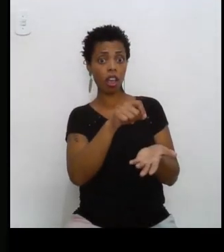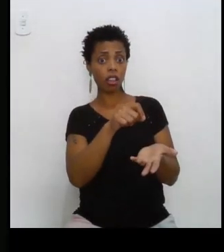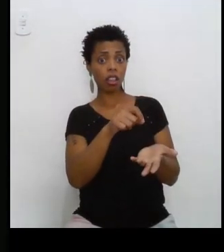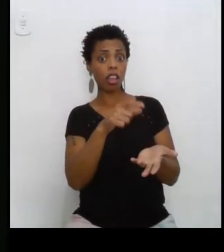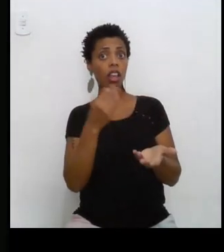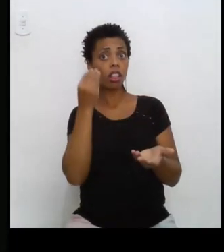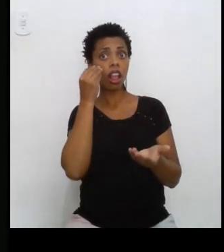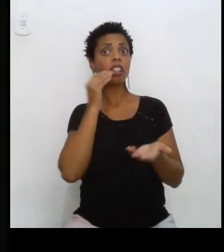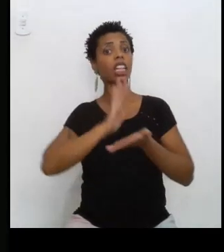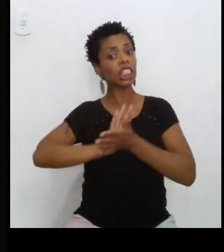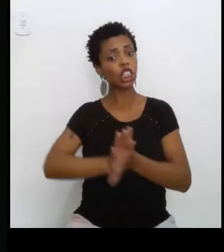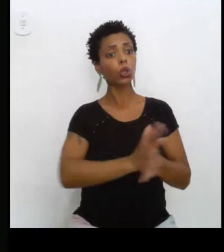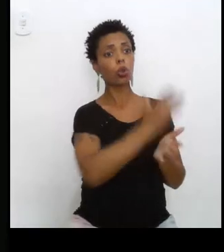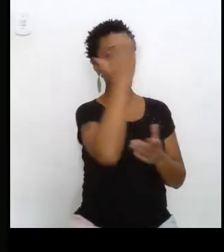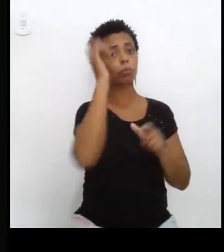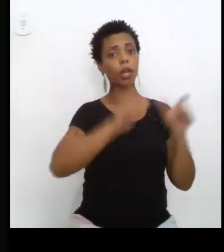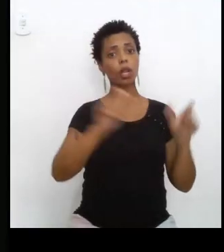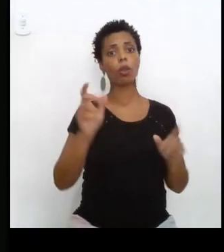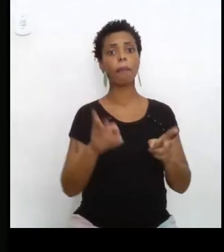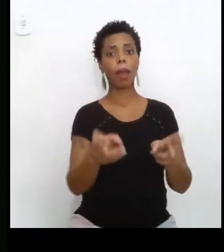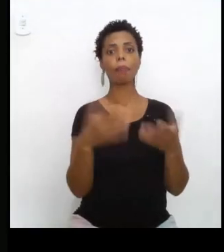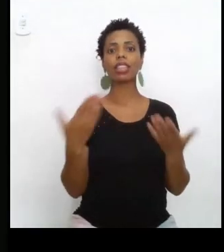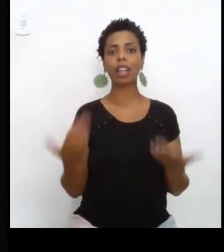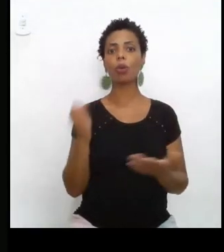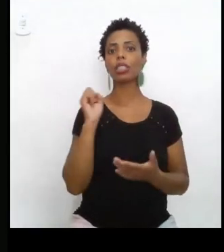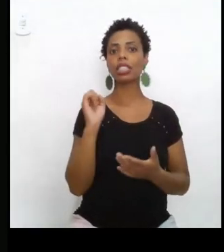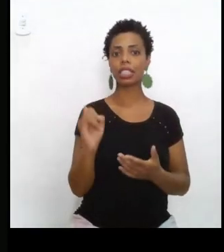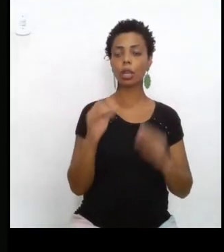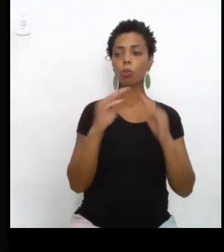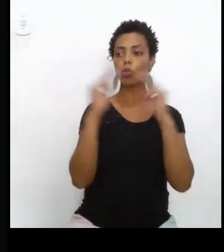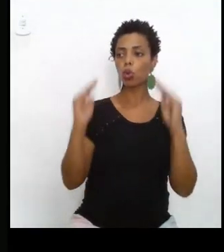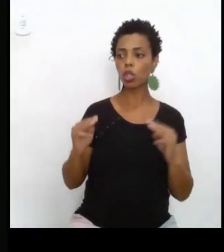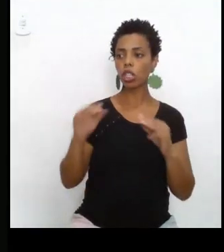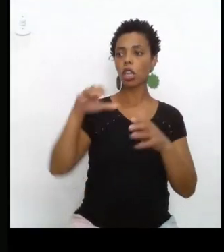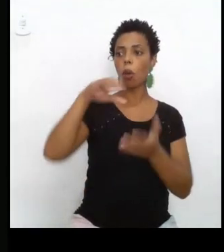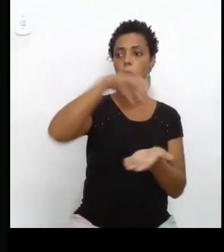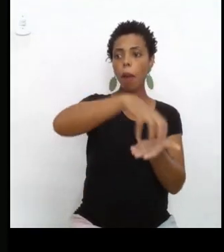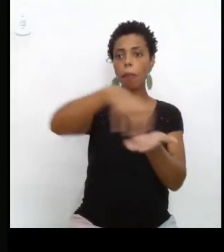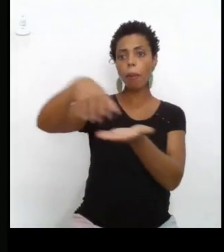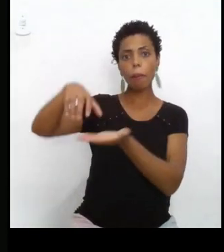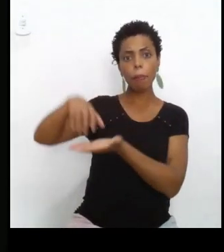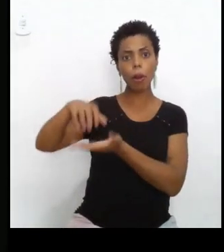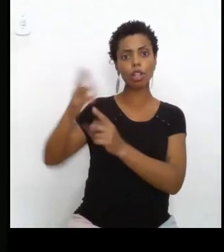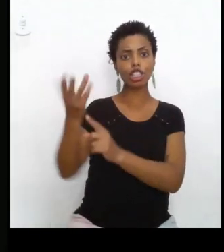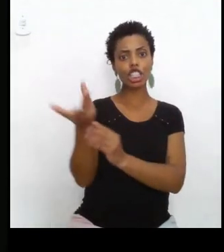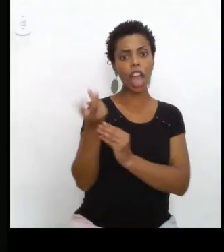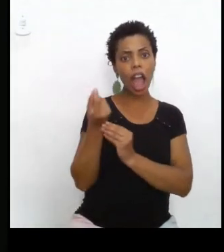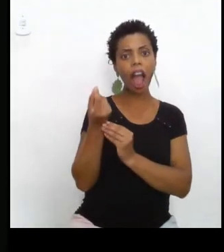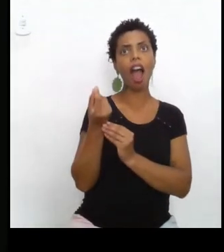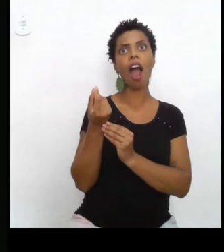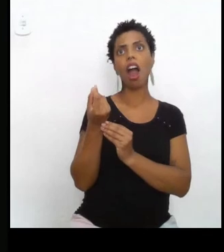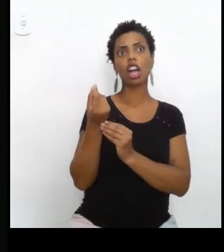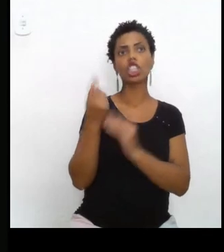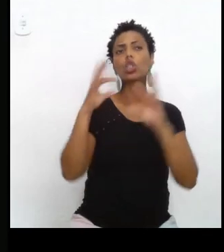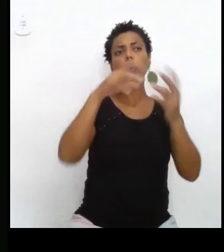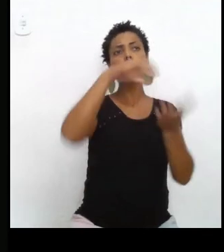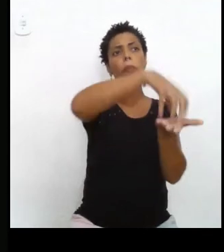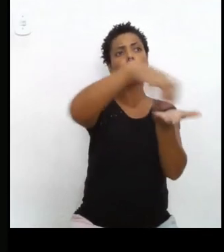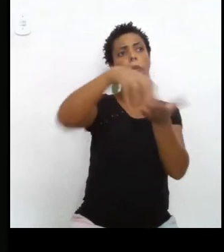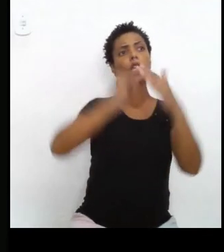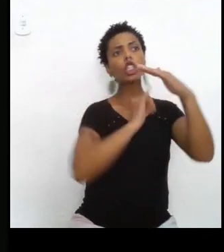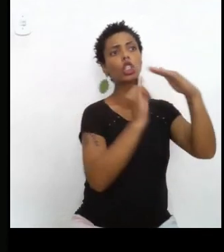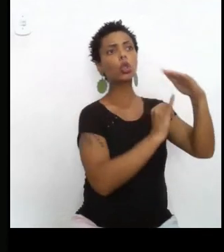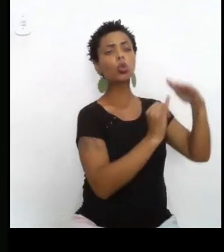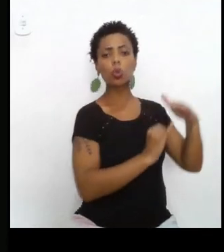pessoas então dos museus e instituições de arte em instituições em geral querem se aproximar